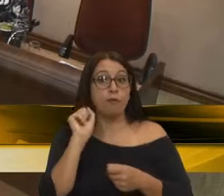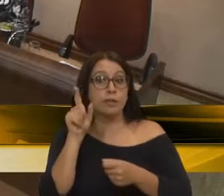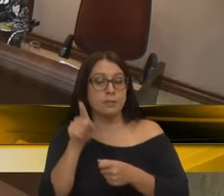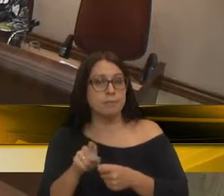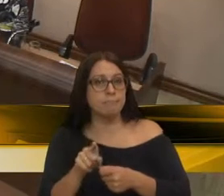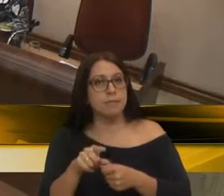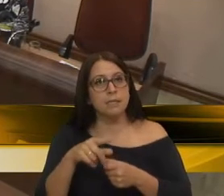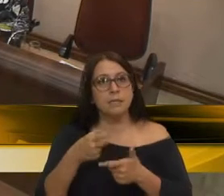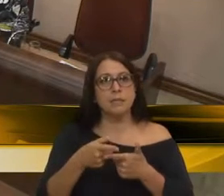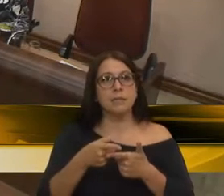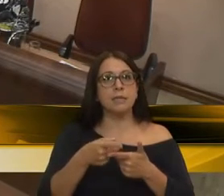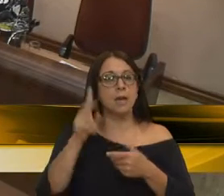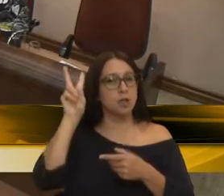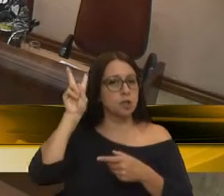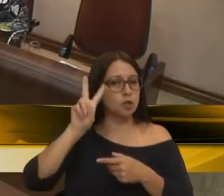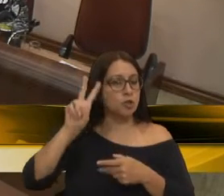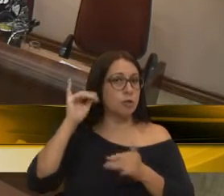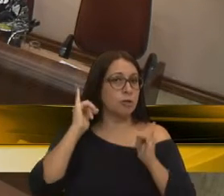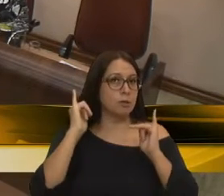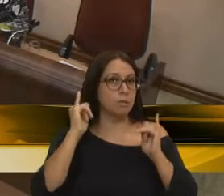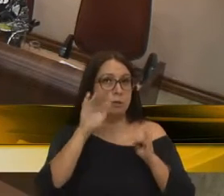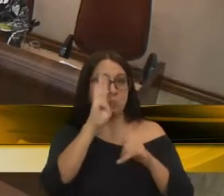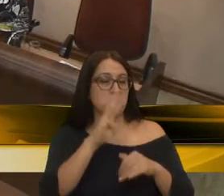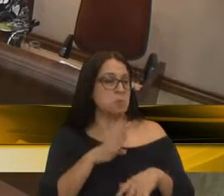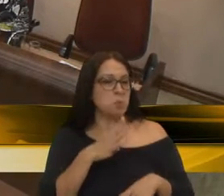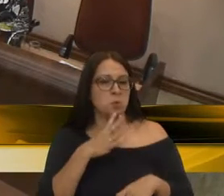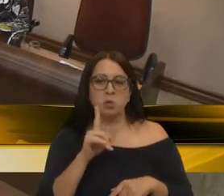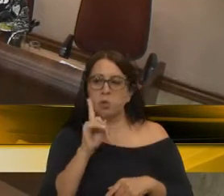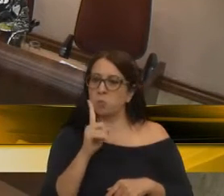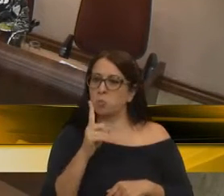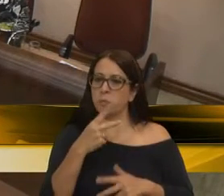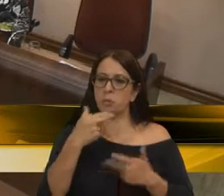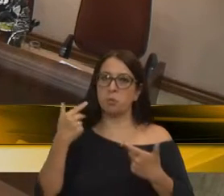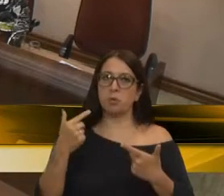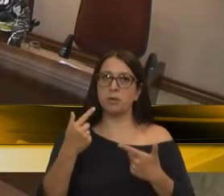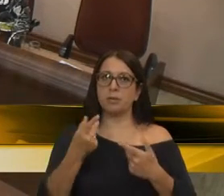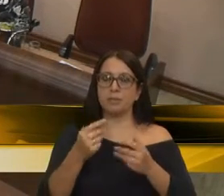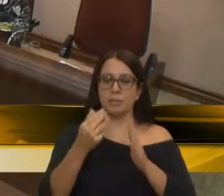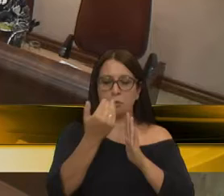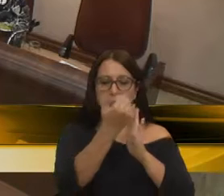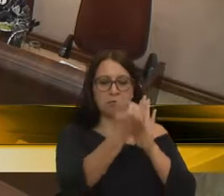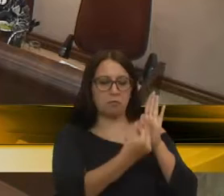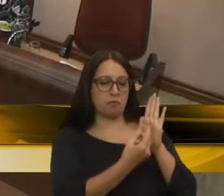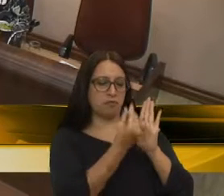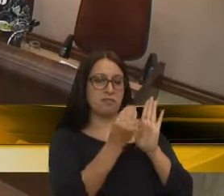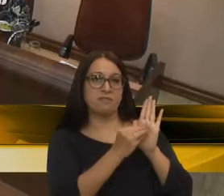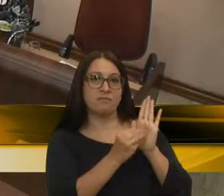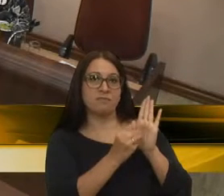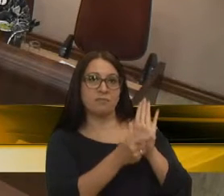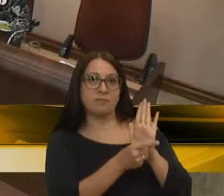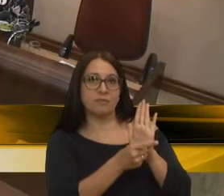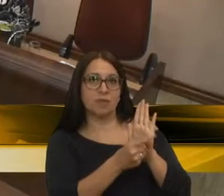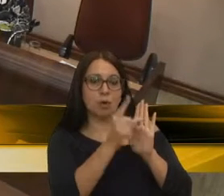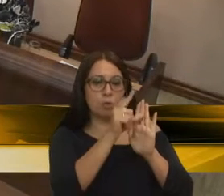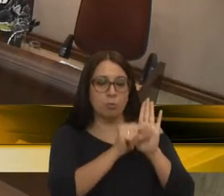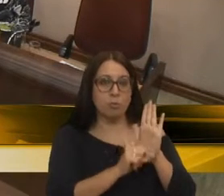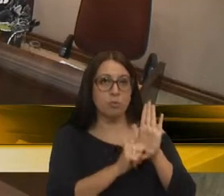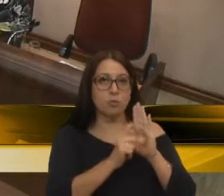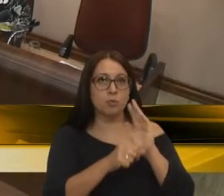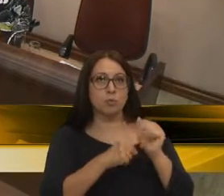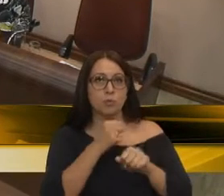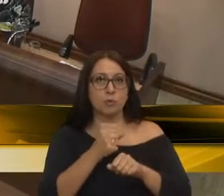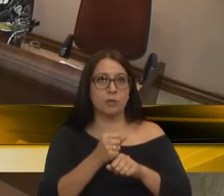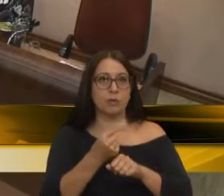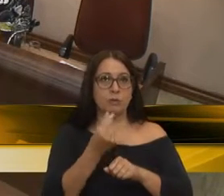história do transporte brasileiro não conheço nenhum caso de deflação ou seja de redução anual dos valores